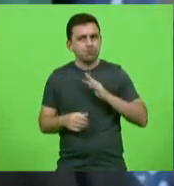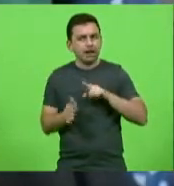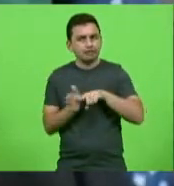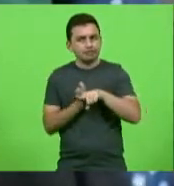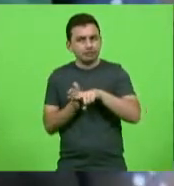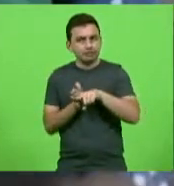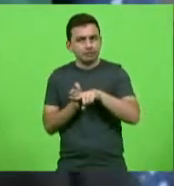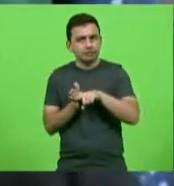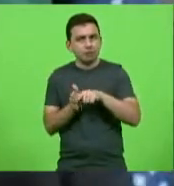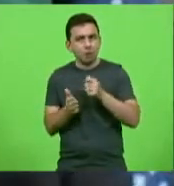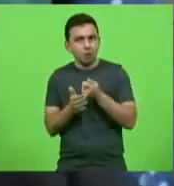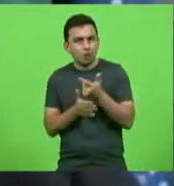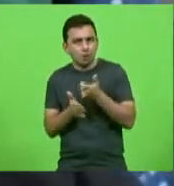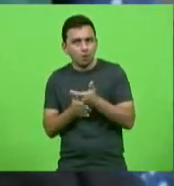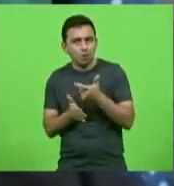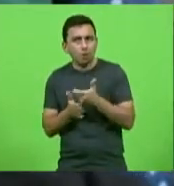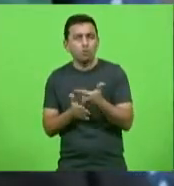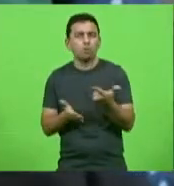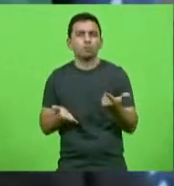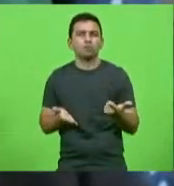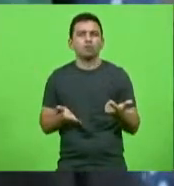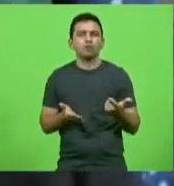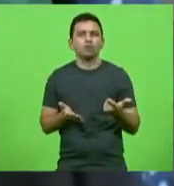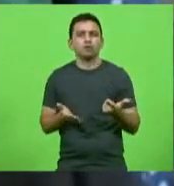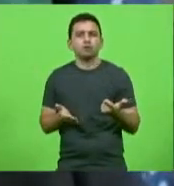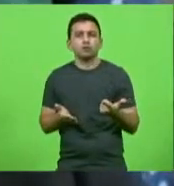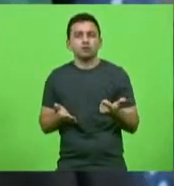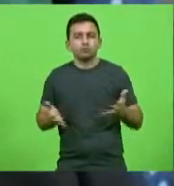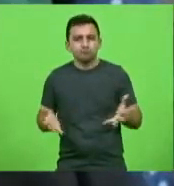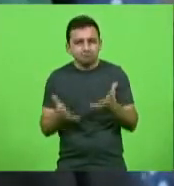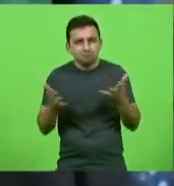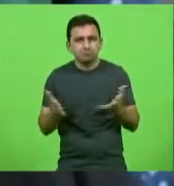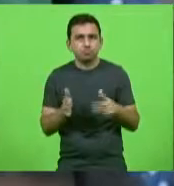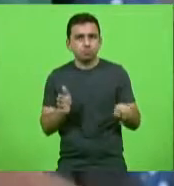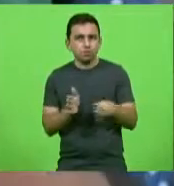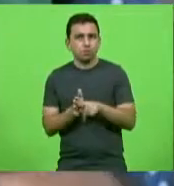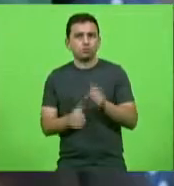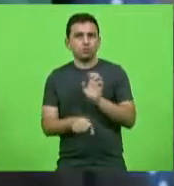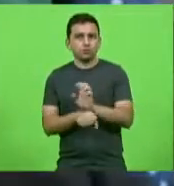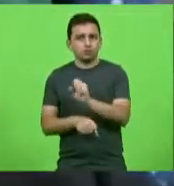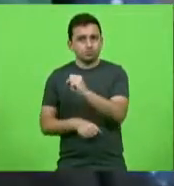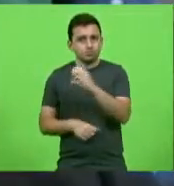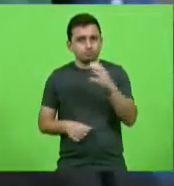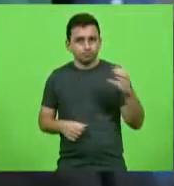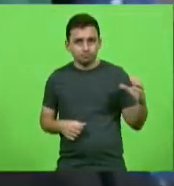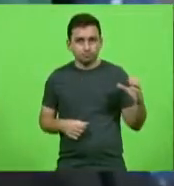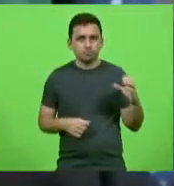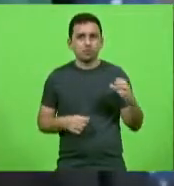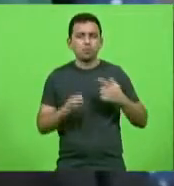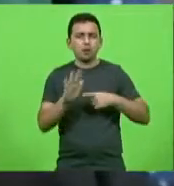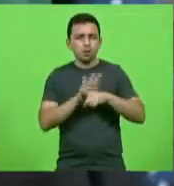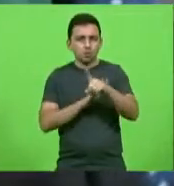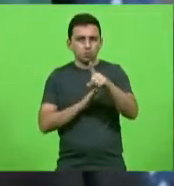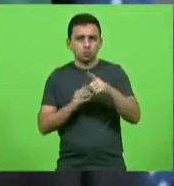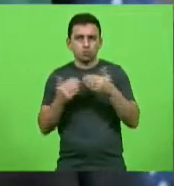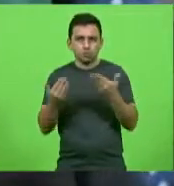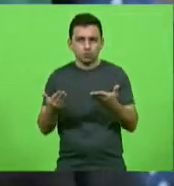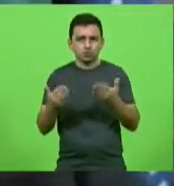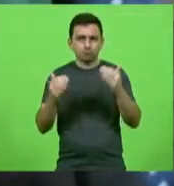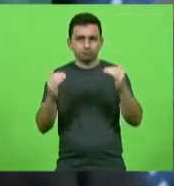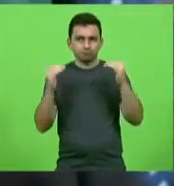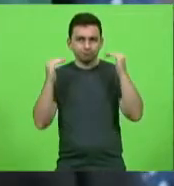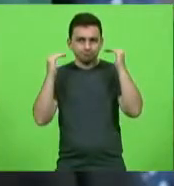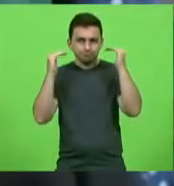das compras, custos versus gastos, promovidas pelo Estado de Santa Catarina, o questionamento realizado pelo chefe do Poder Executivo